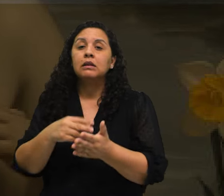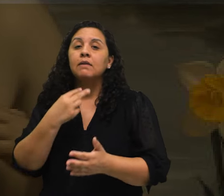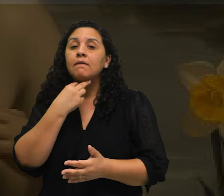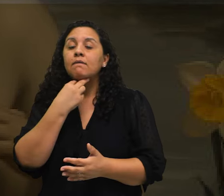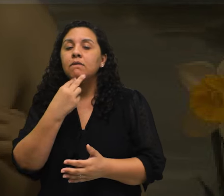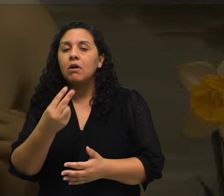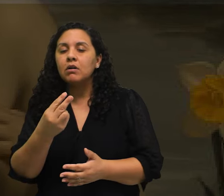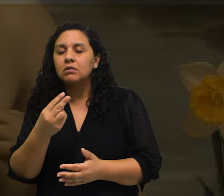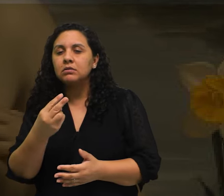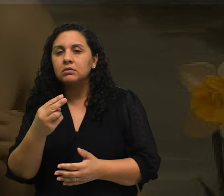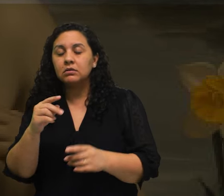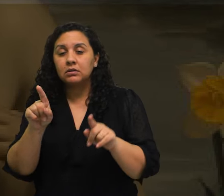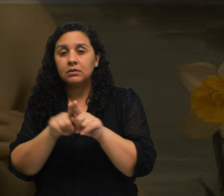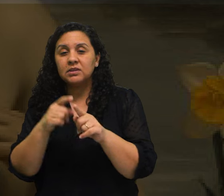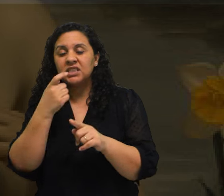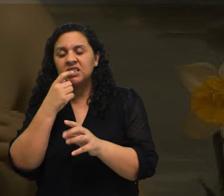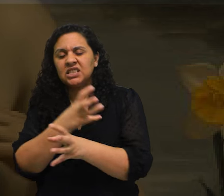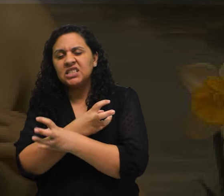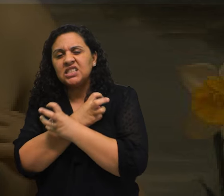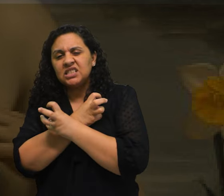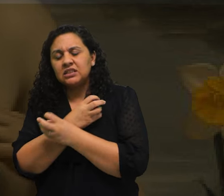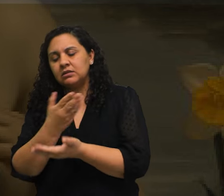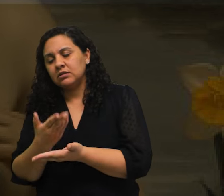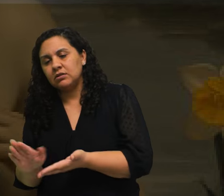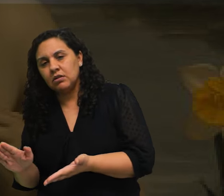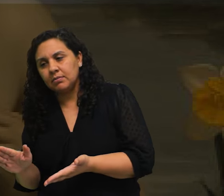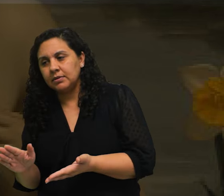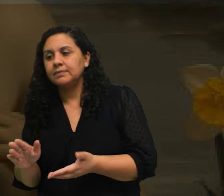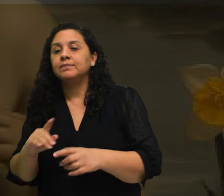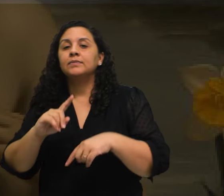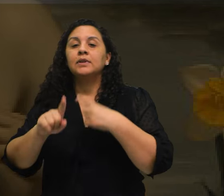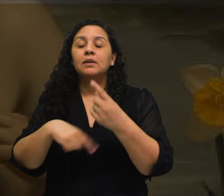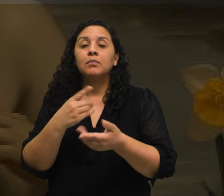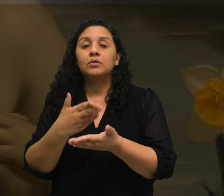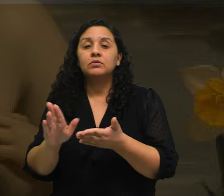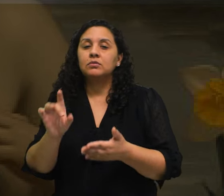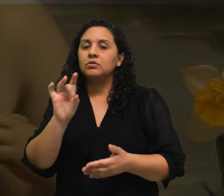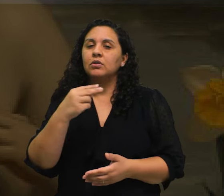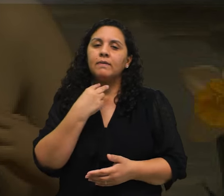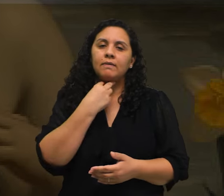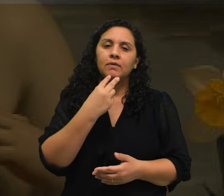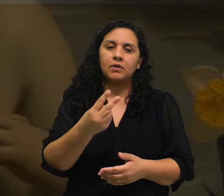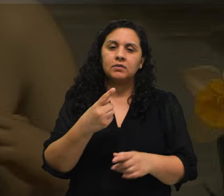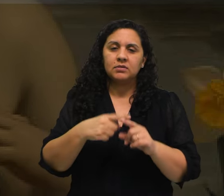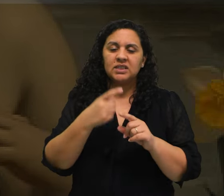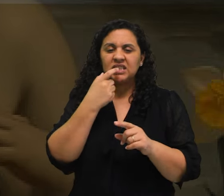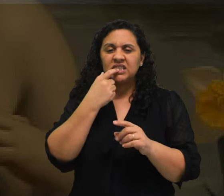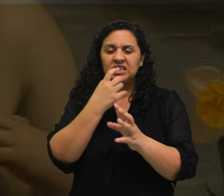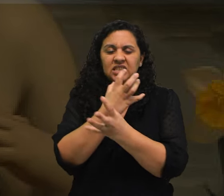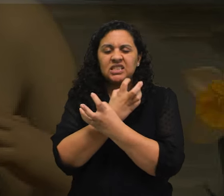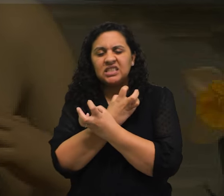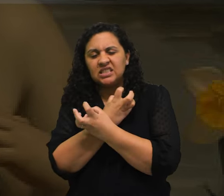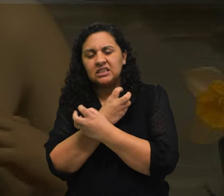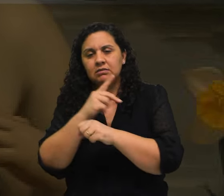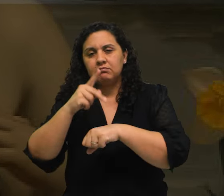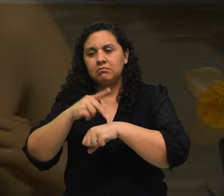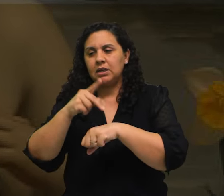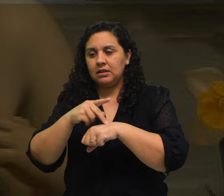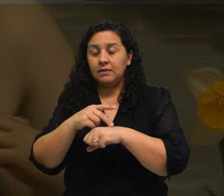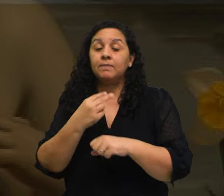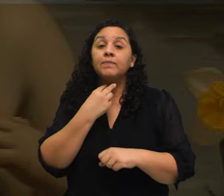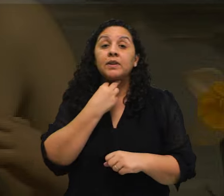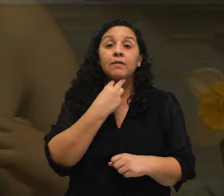que a voz, apenas, e os ossos restaram. E depois só sobrou a voz, pois os ossos viraram